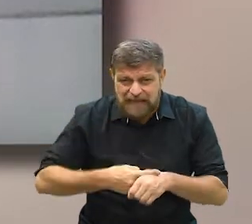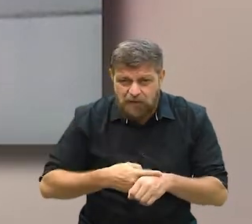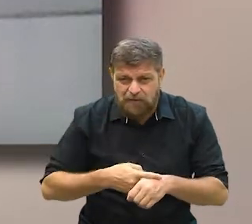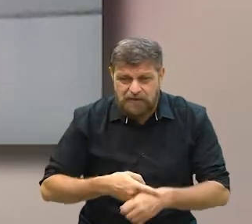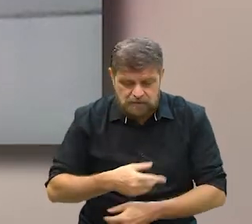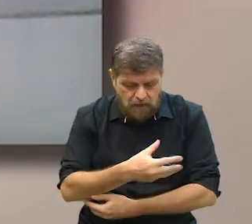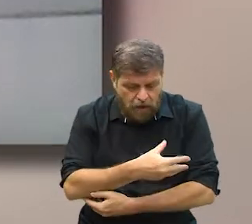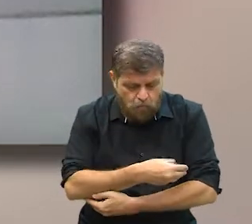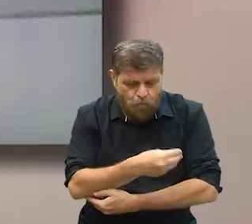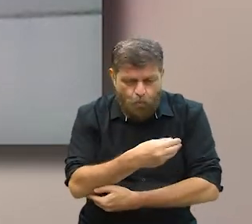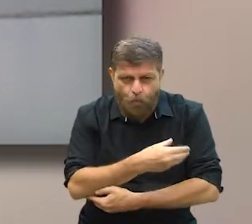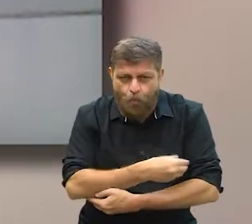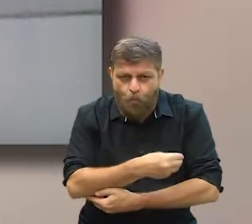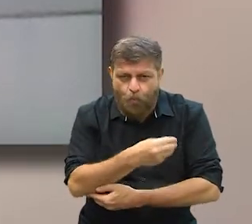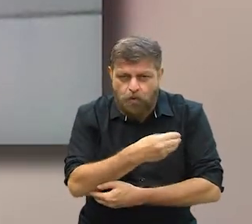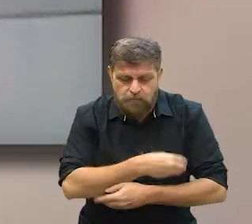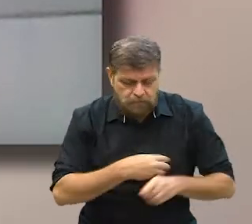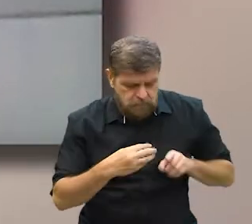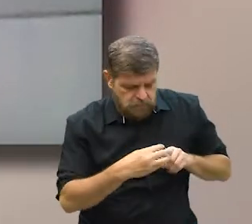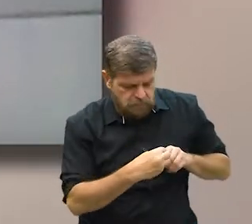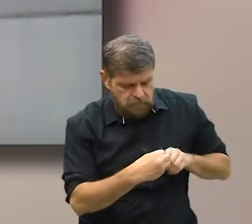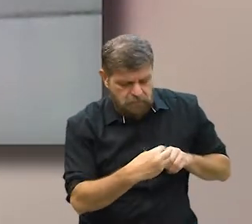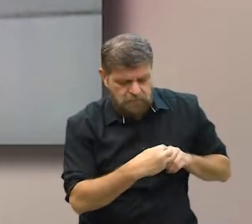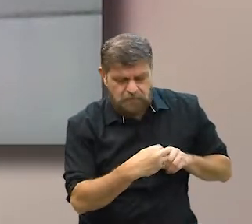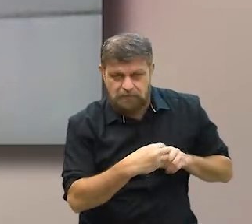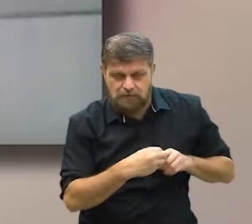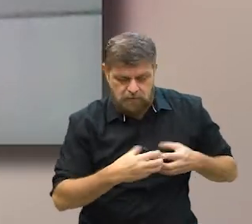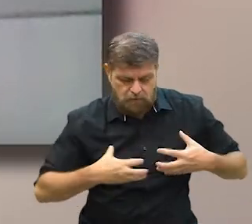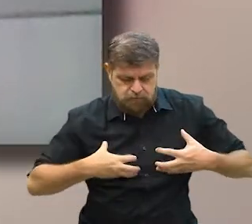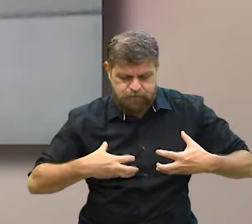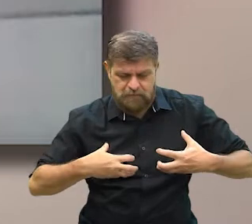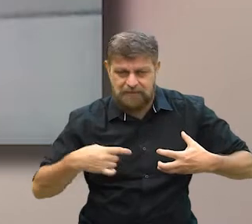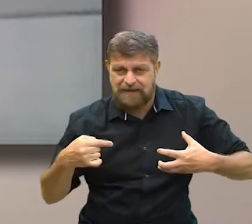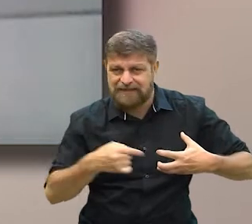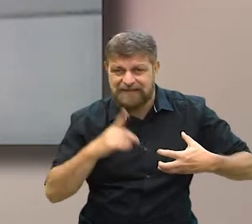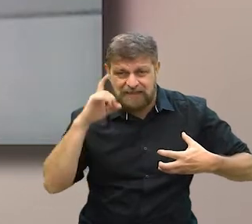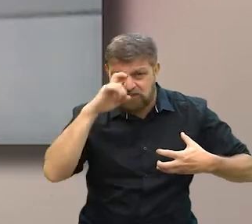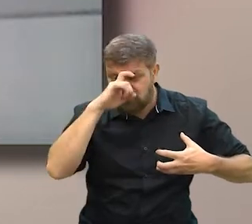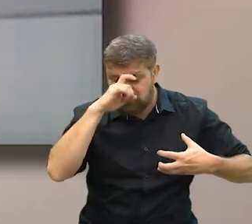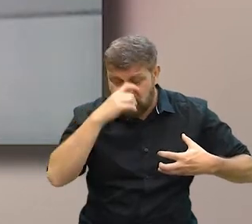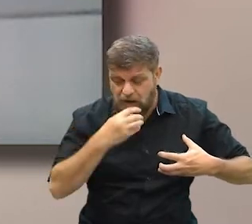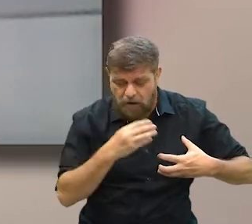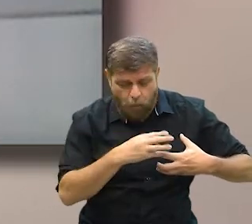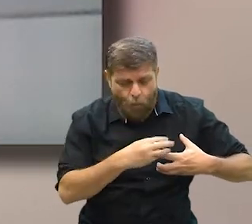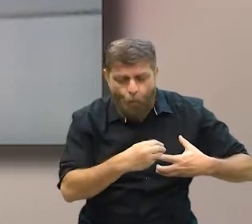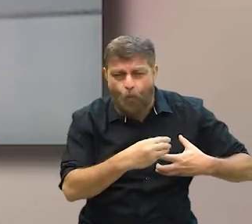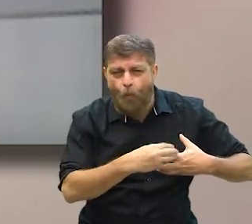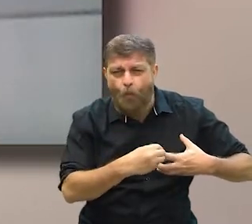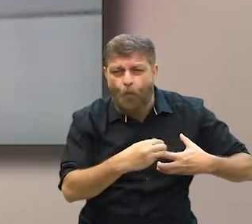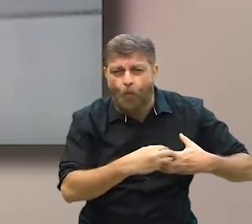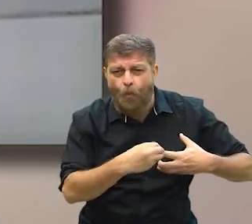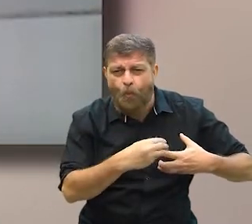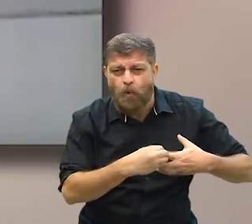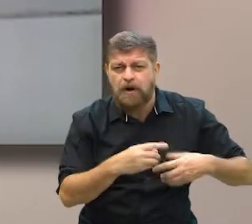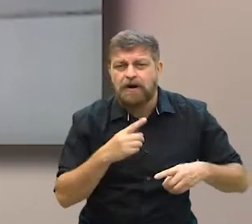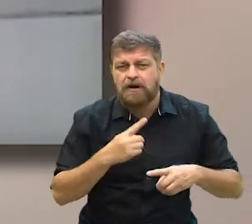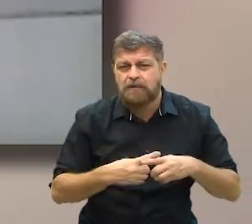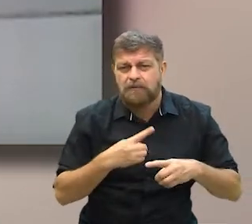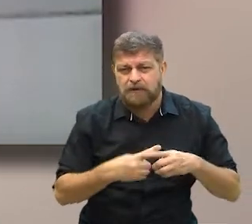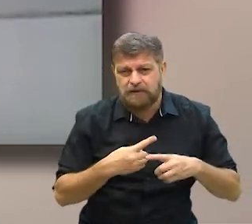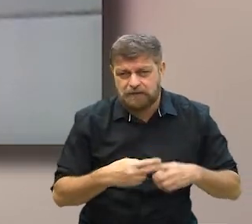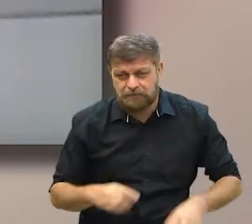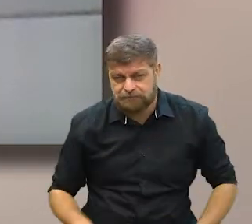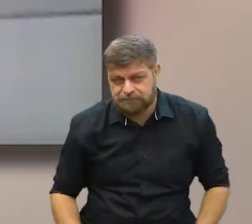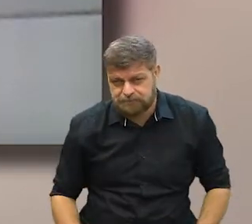dizer, esse bebê tem dificuldade para abocanhar o mamilo ou tem dificuldade para fazer a sucção